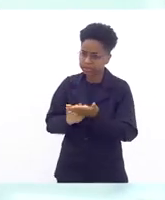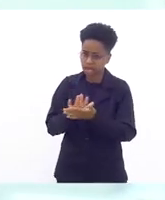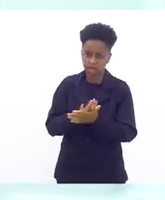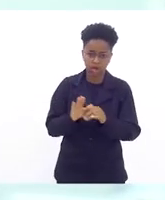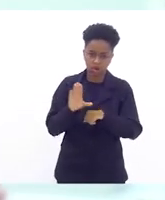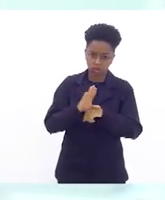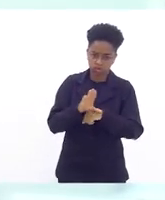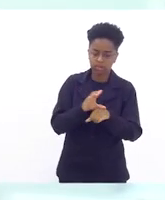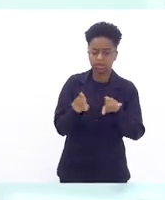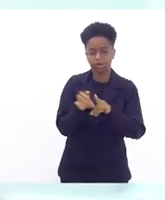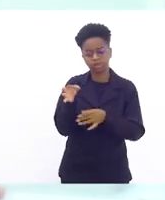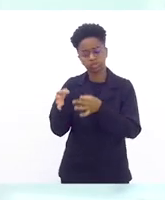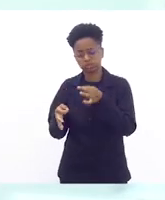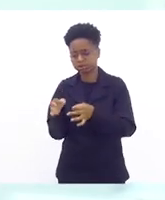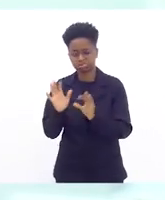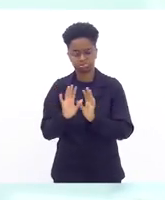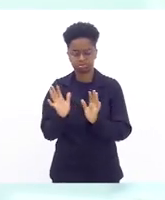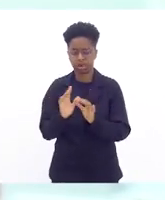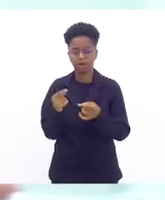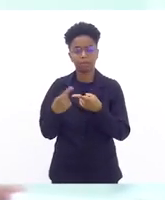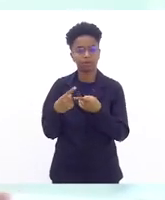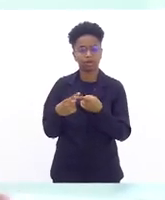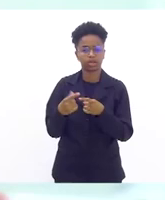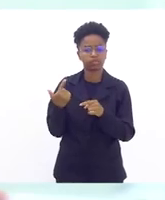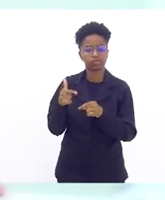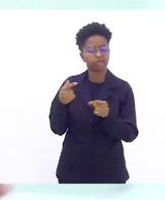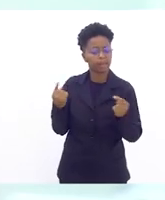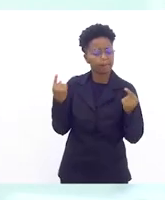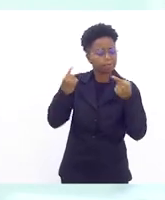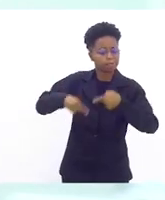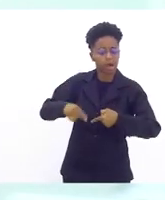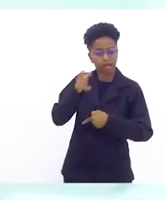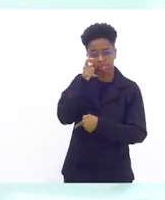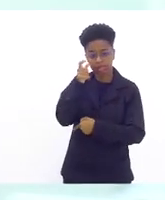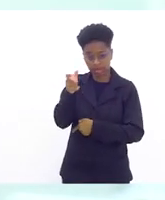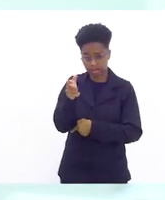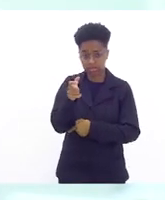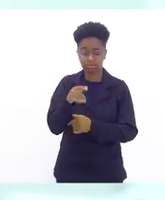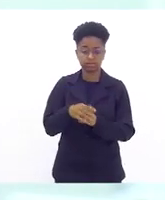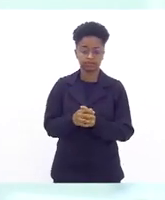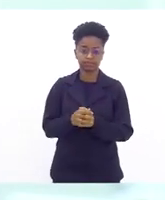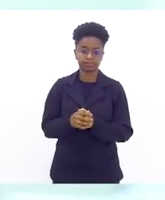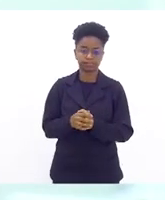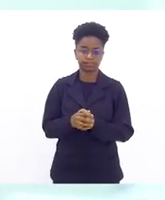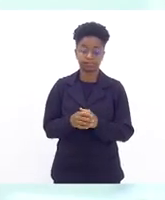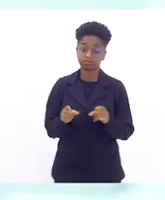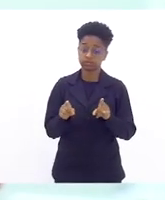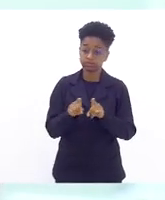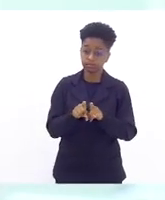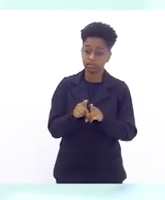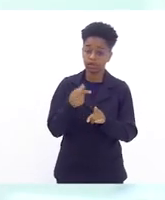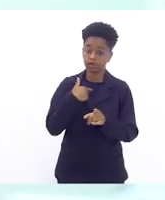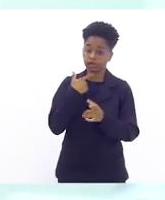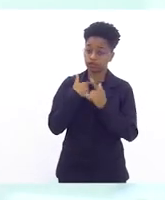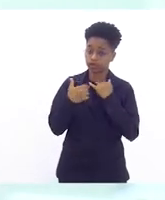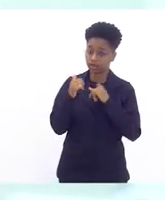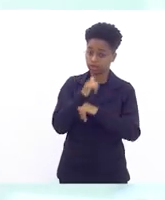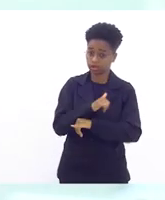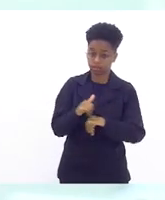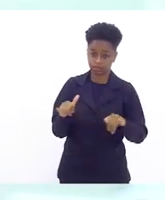porque não há conflitos de interesse diante da atividade de fim e eu queria dizer que